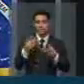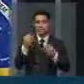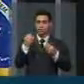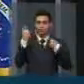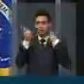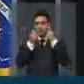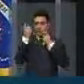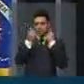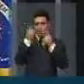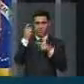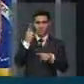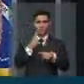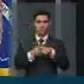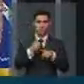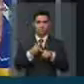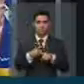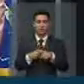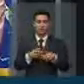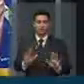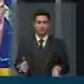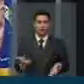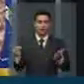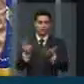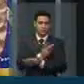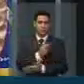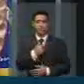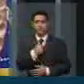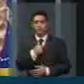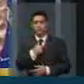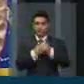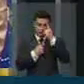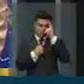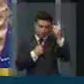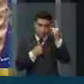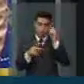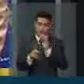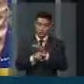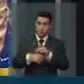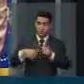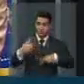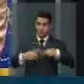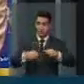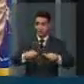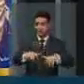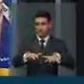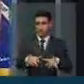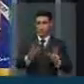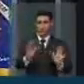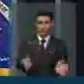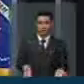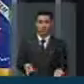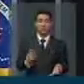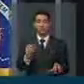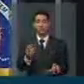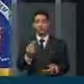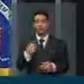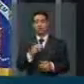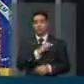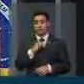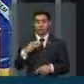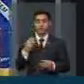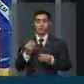inclusive, fato este já ocorrido comigo, ideias trazidas a debate no plenário desta casa ou nas comissões,